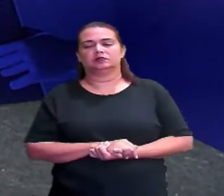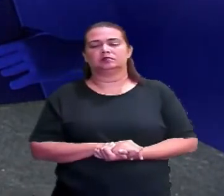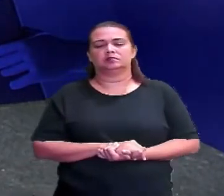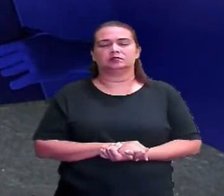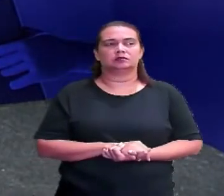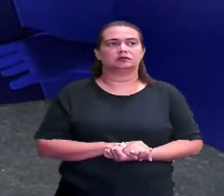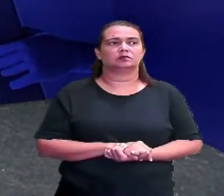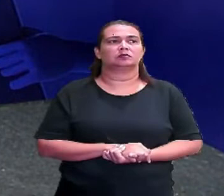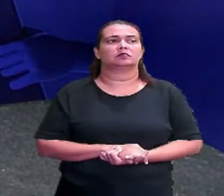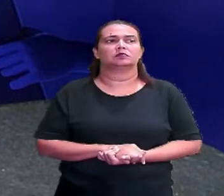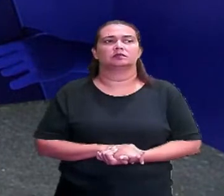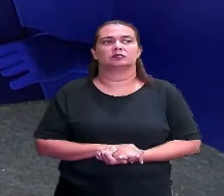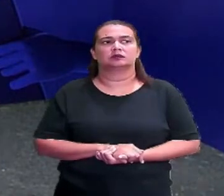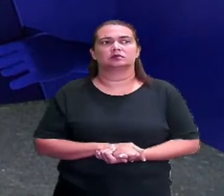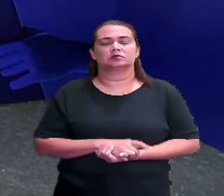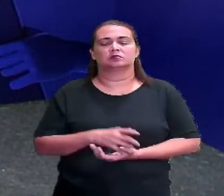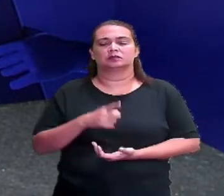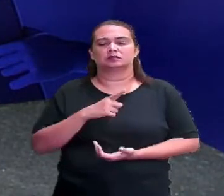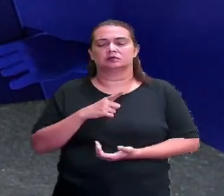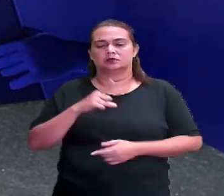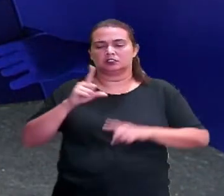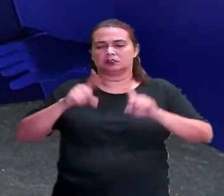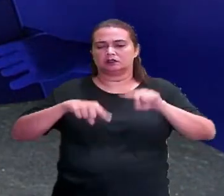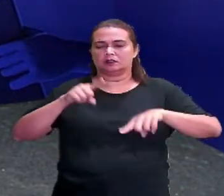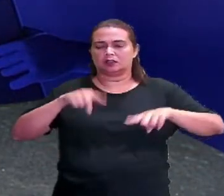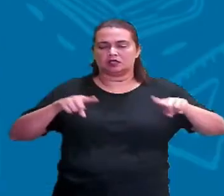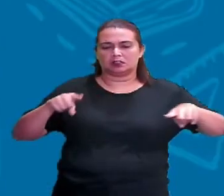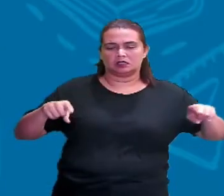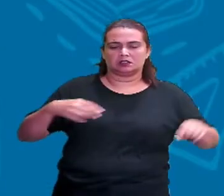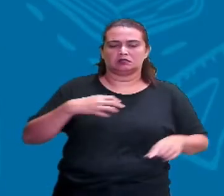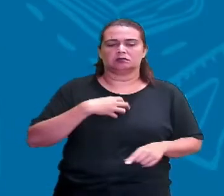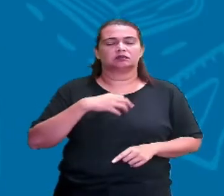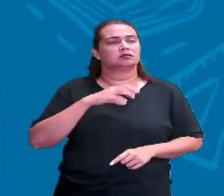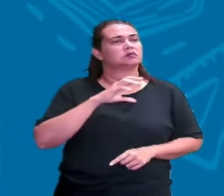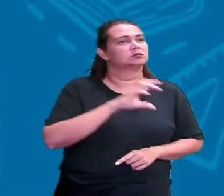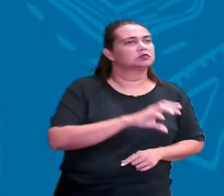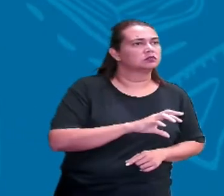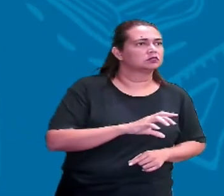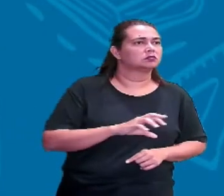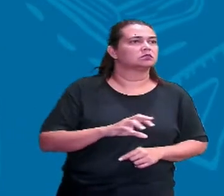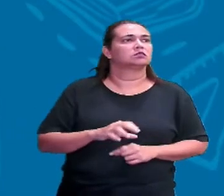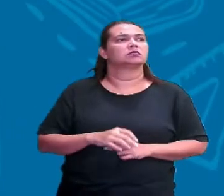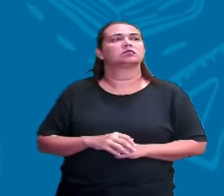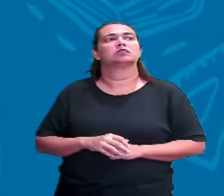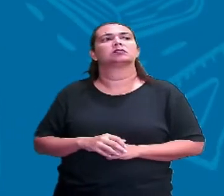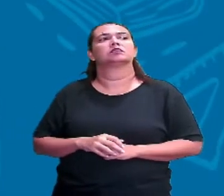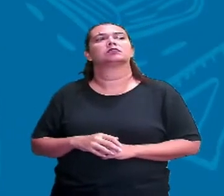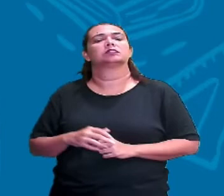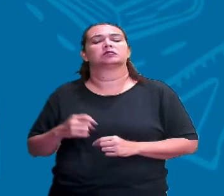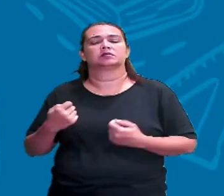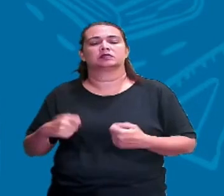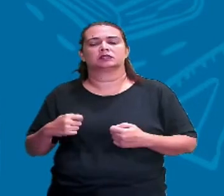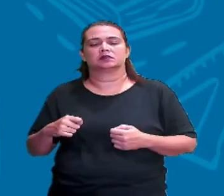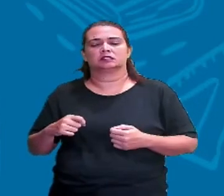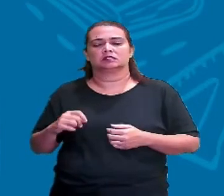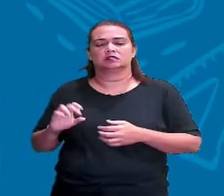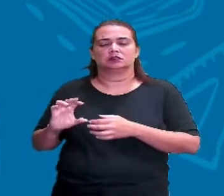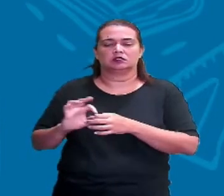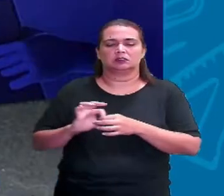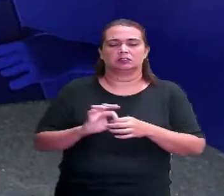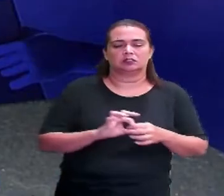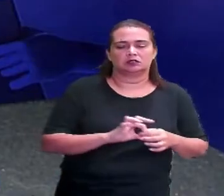Então nós temos aqui as variações estilísticas remetem ao contexto. É muito importante que a gente tem sempre